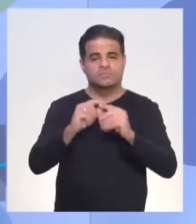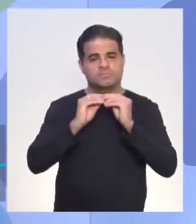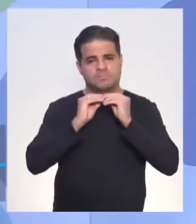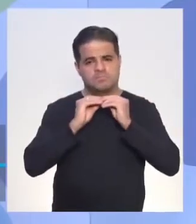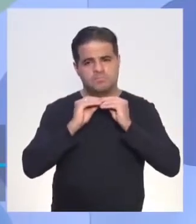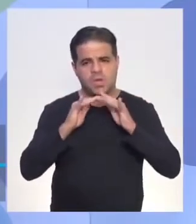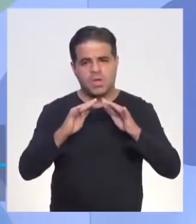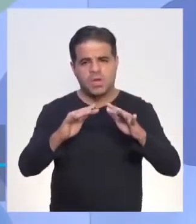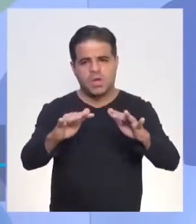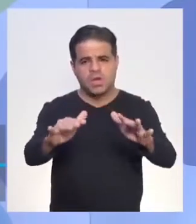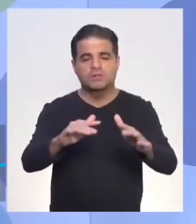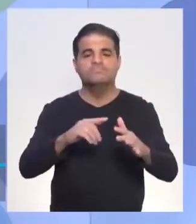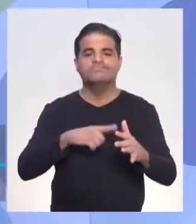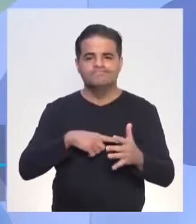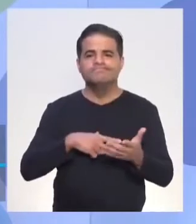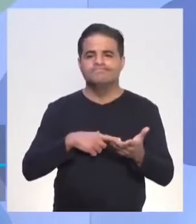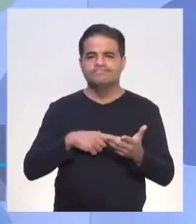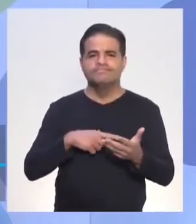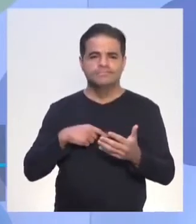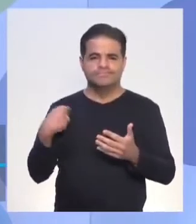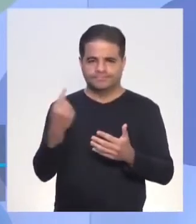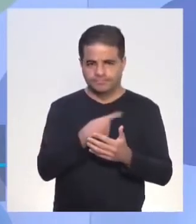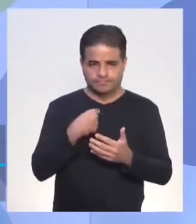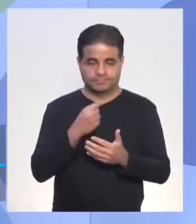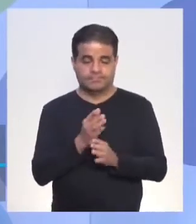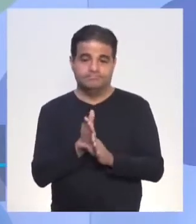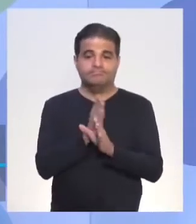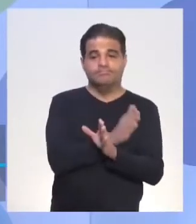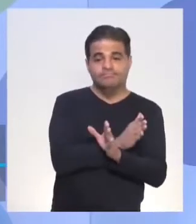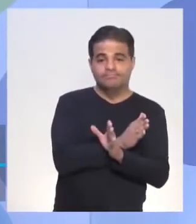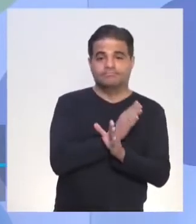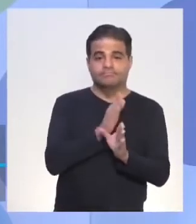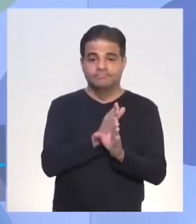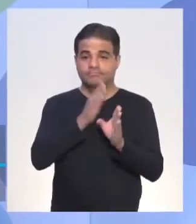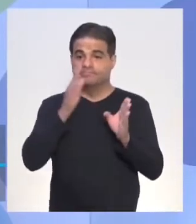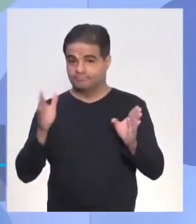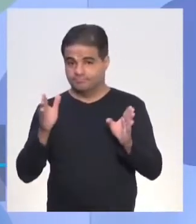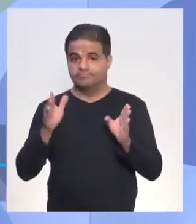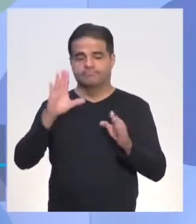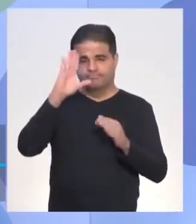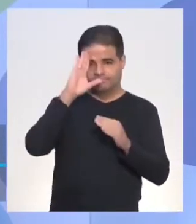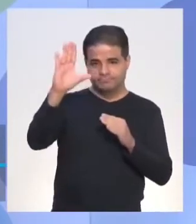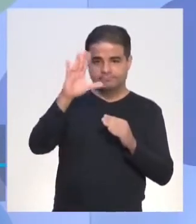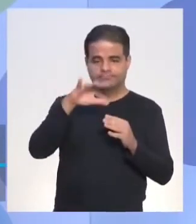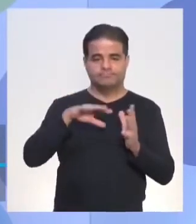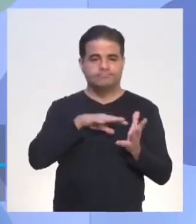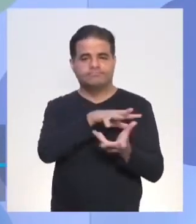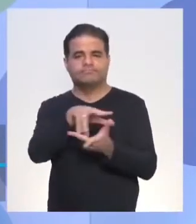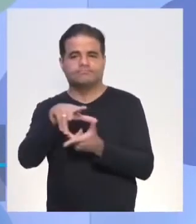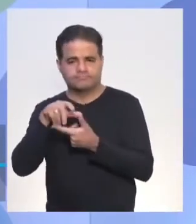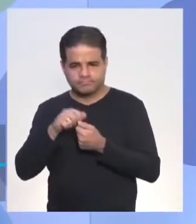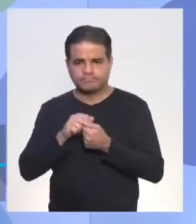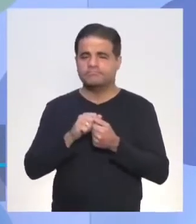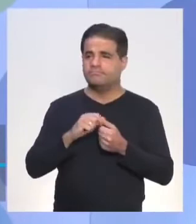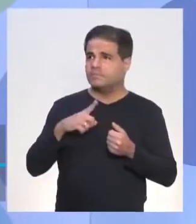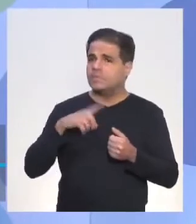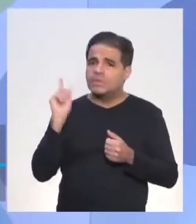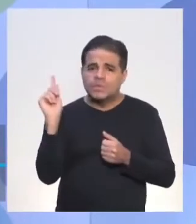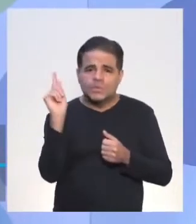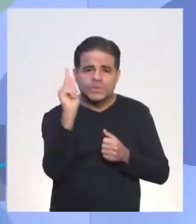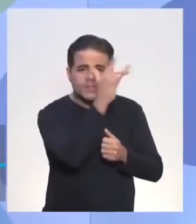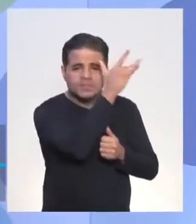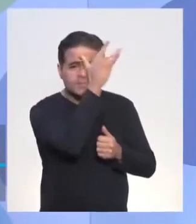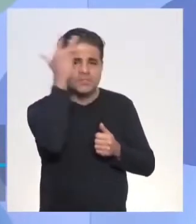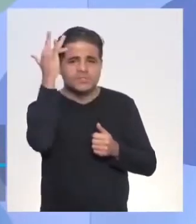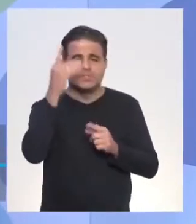a polarização? Existe um embate aí de lado A e lado B, né? No Brasil, principalmente, mas no mundo todo, ele disse. Então, as pessoas procuram,